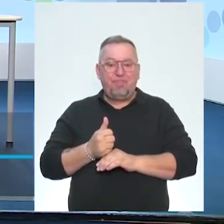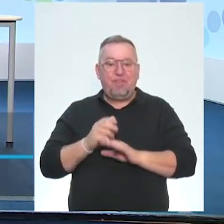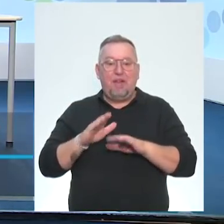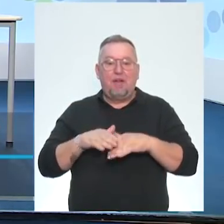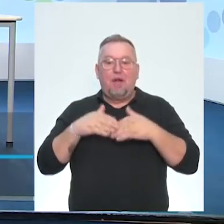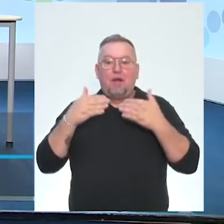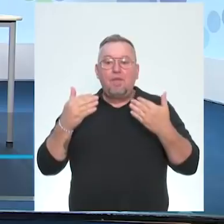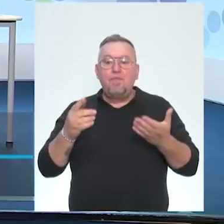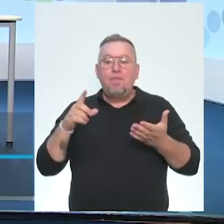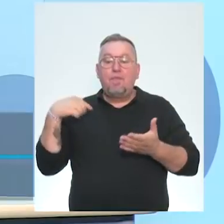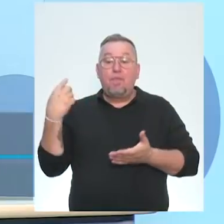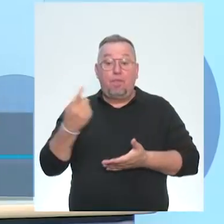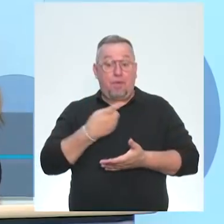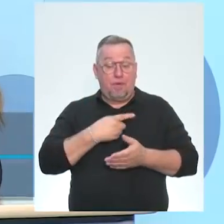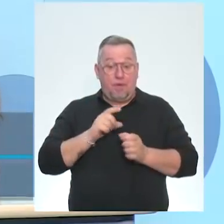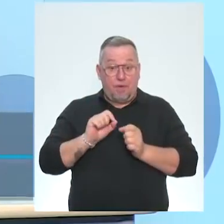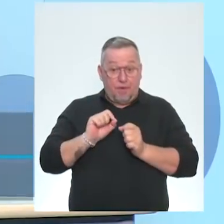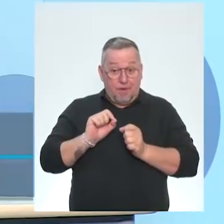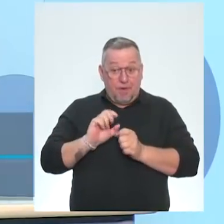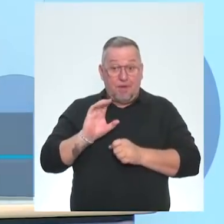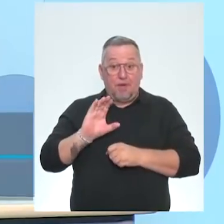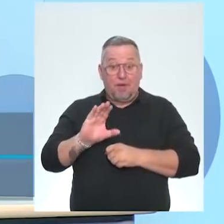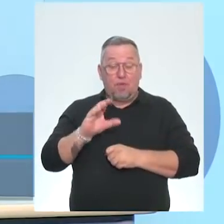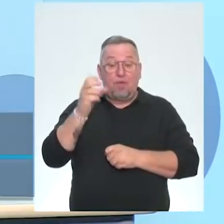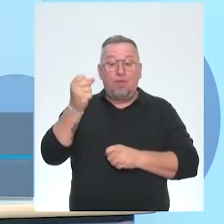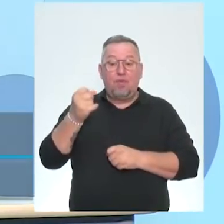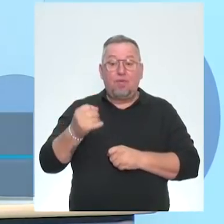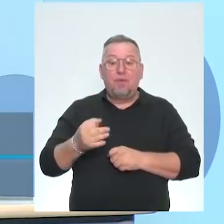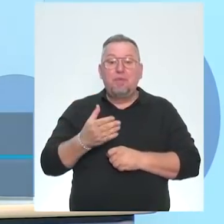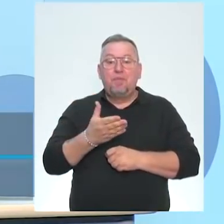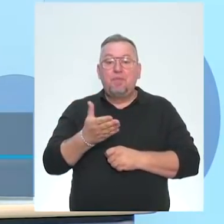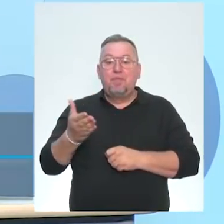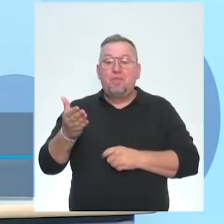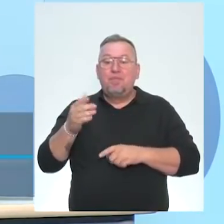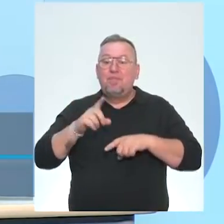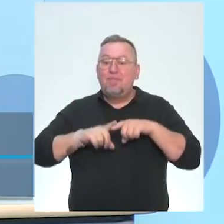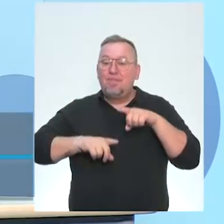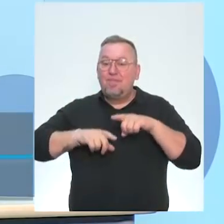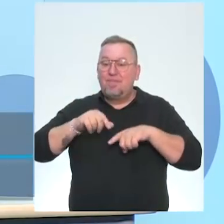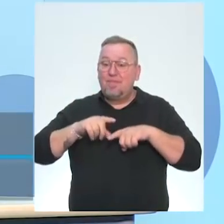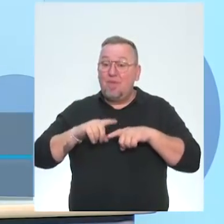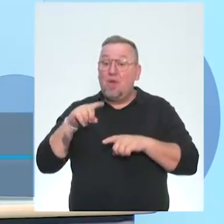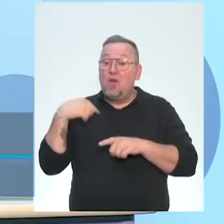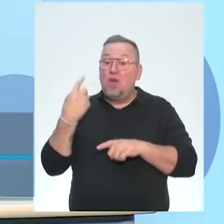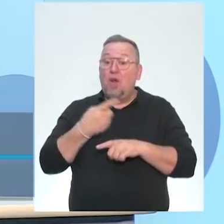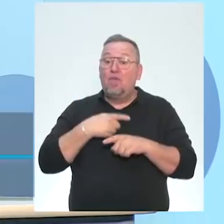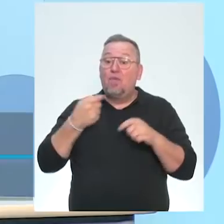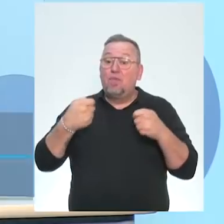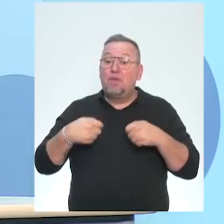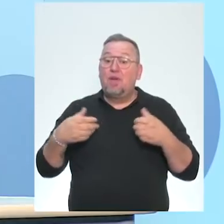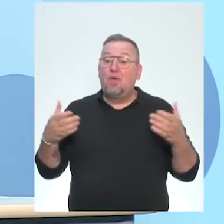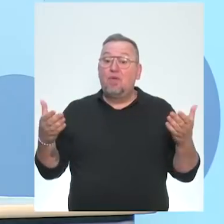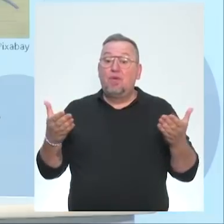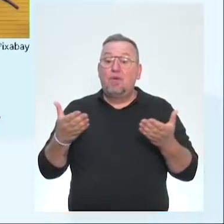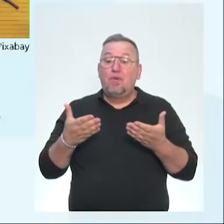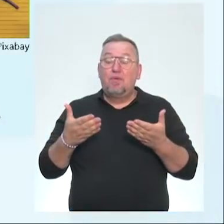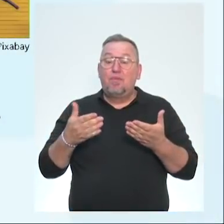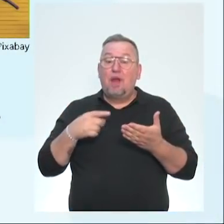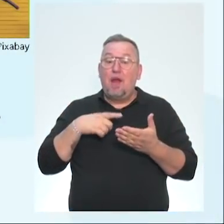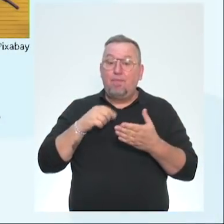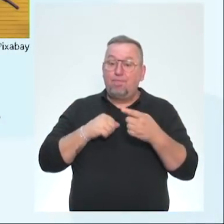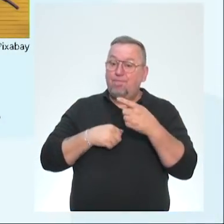para a gente fazer isto, vou contar para vocês que os materiais de que precisaremos no nosso encontro de hoje